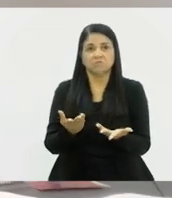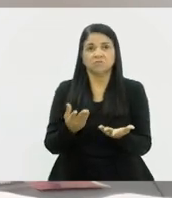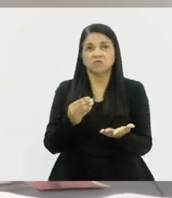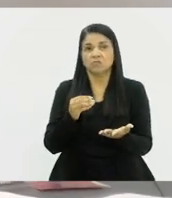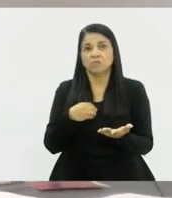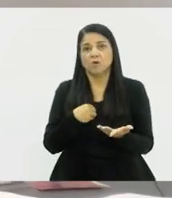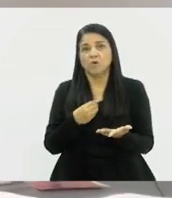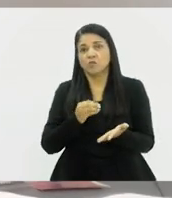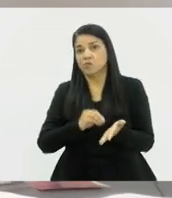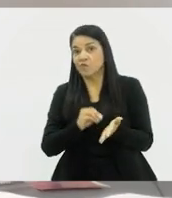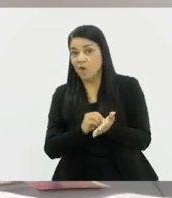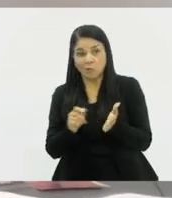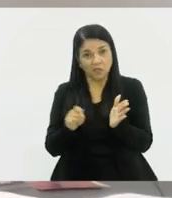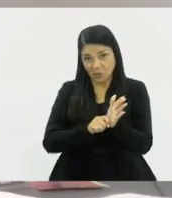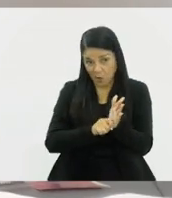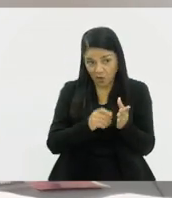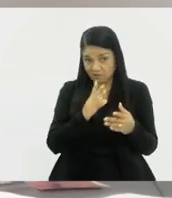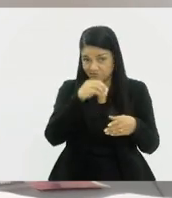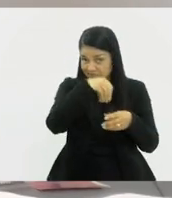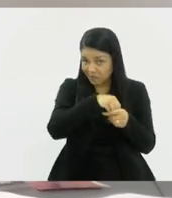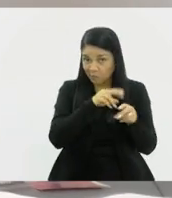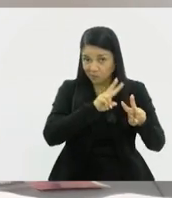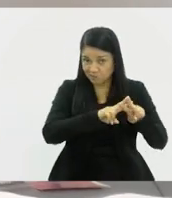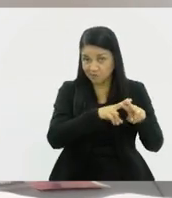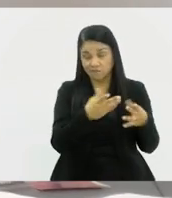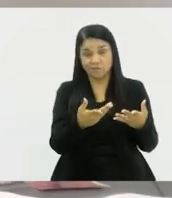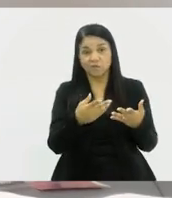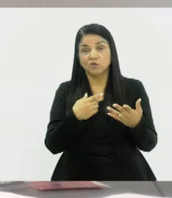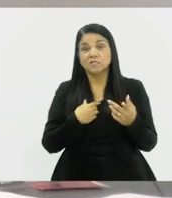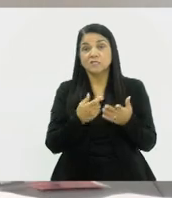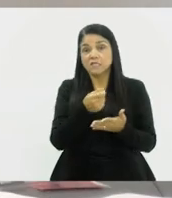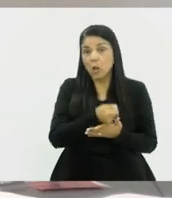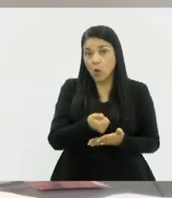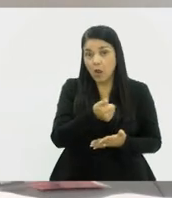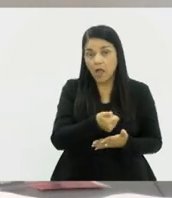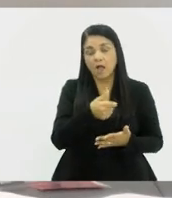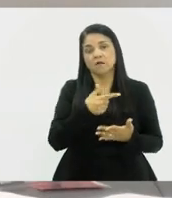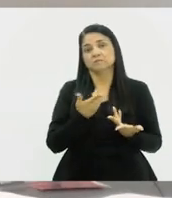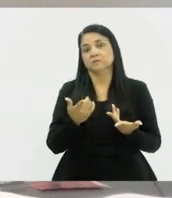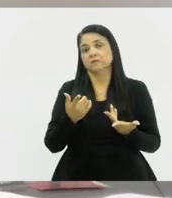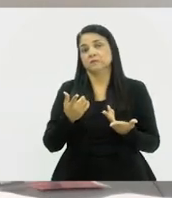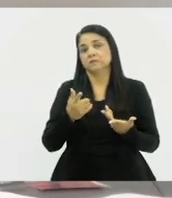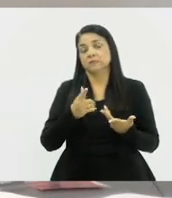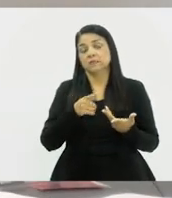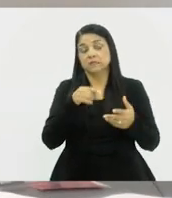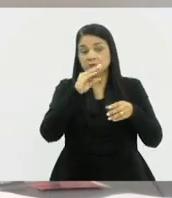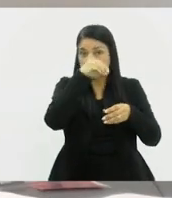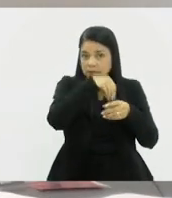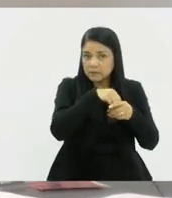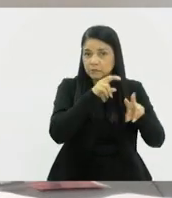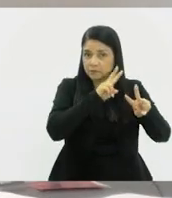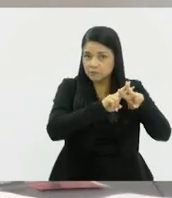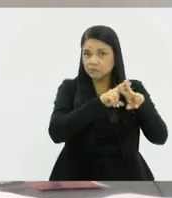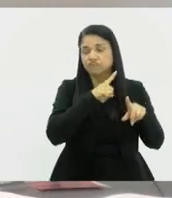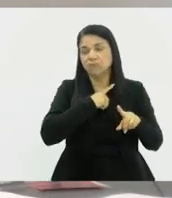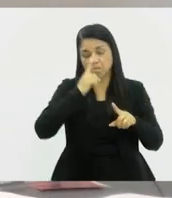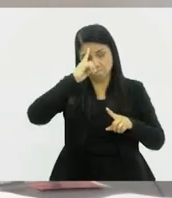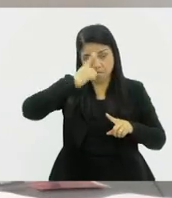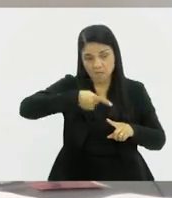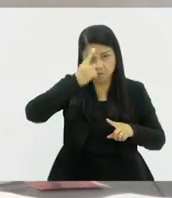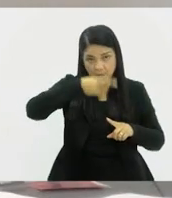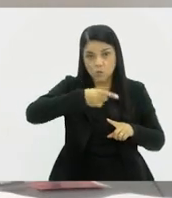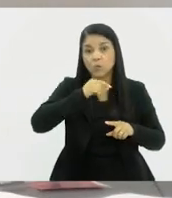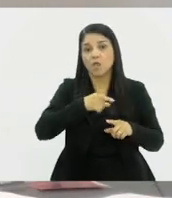faltam celulares Muitos são comandados por facções dos presídios que destes presídios